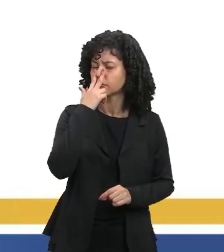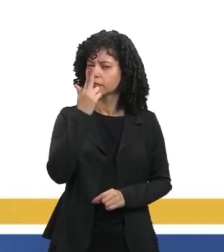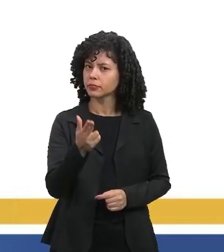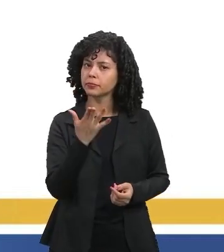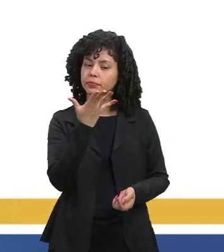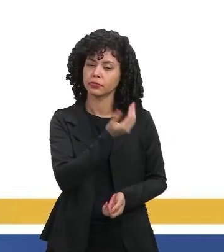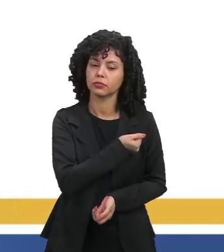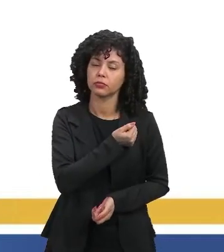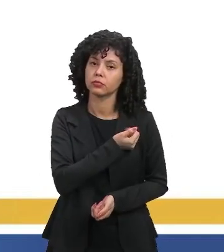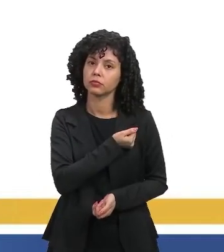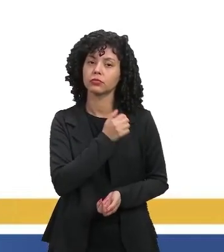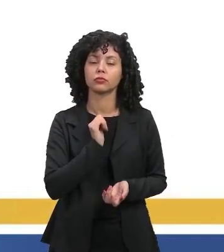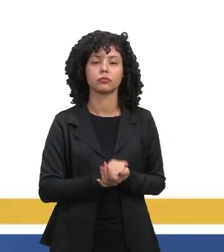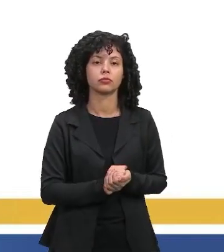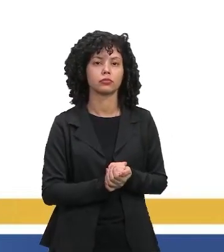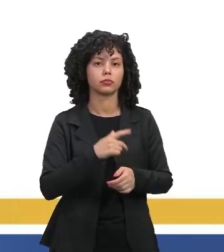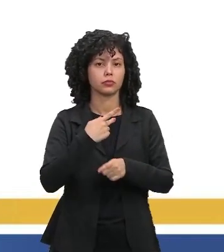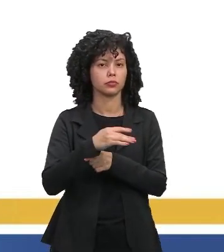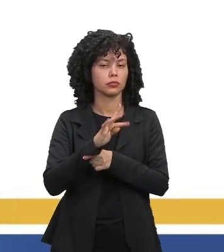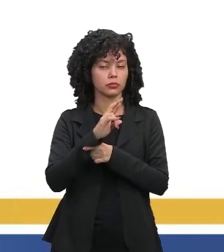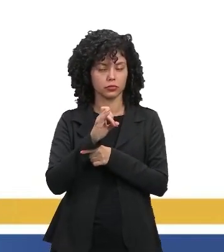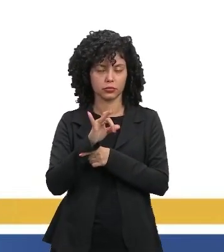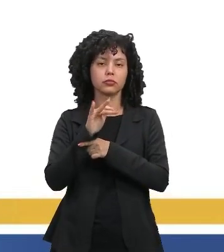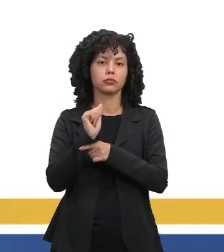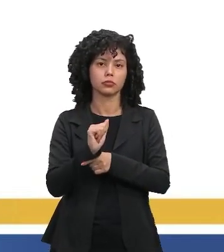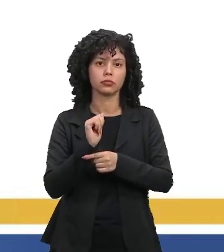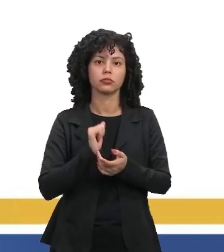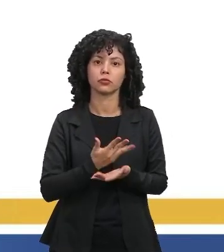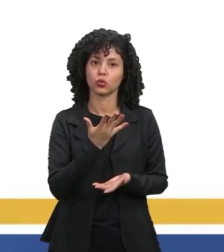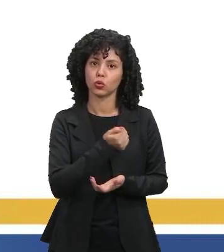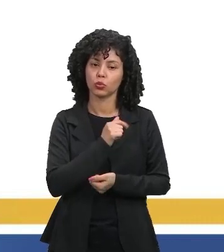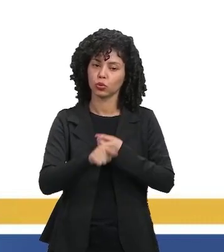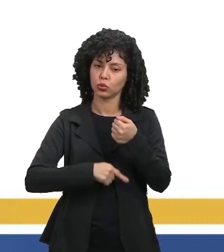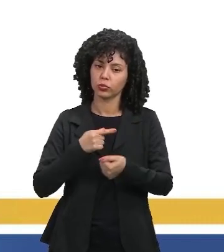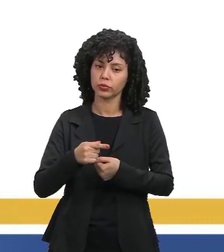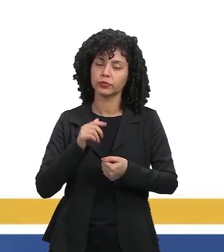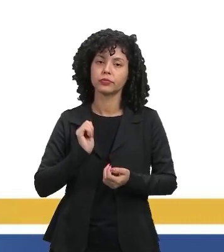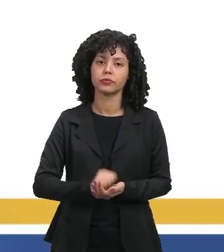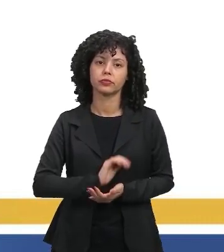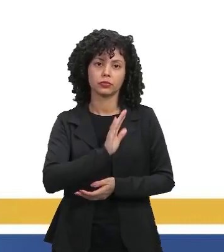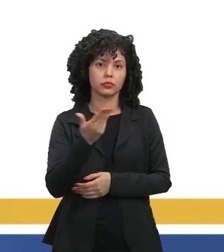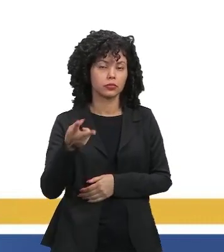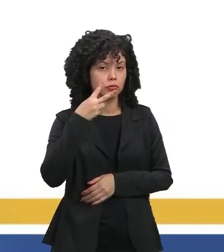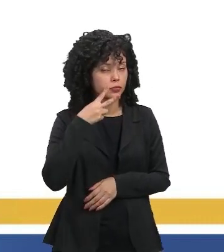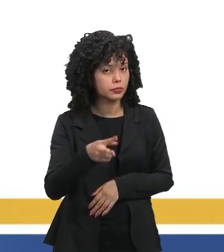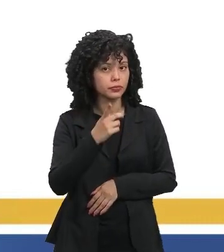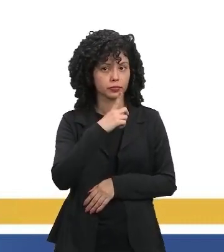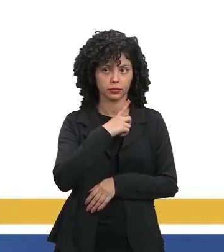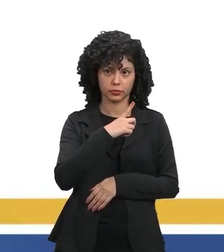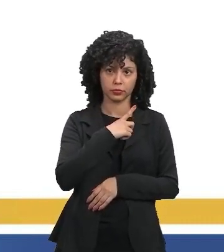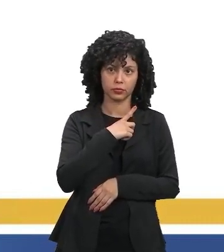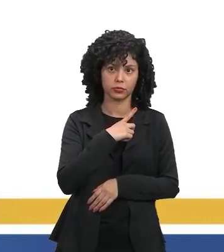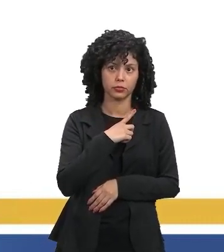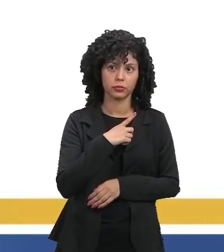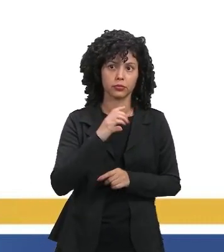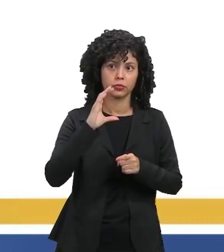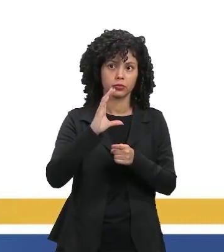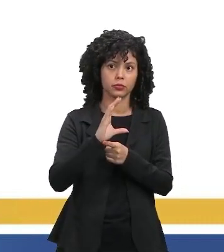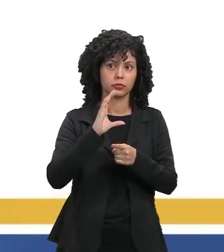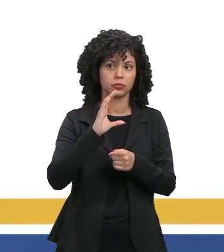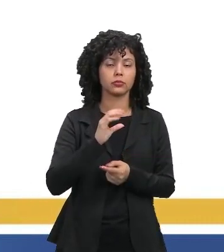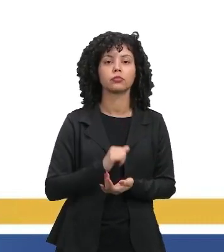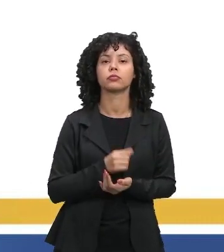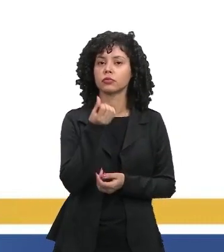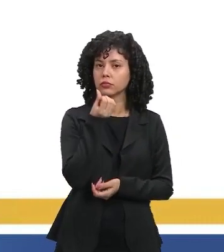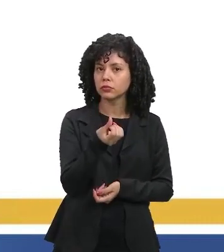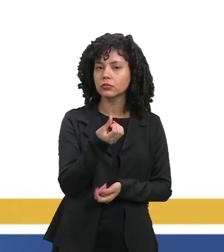São o número de prótons, certo? É o número atômico. Então, quando você tem aqui, eu coloquei o carbono número atômico